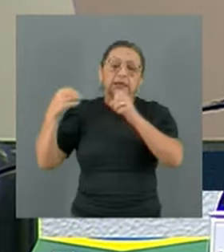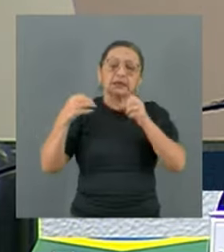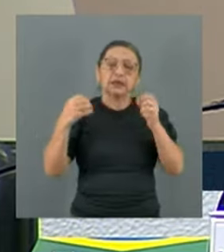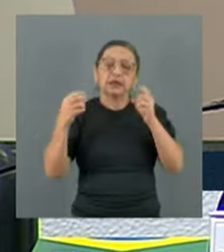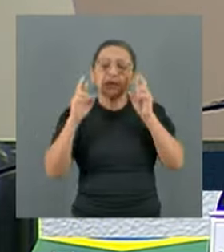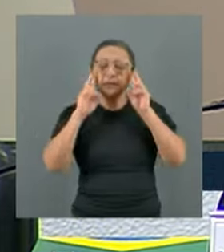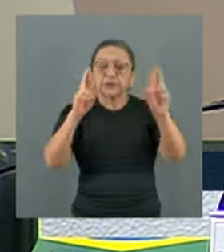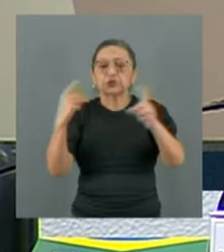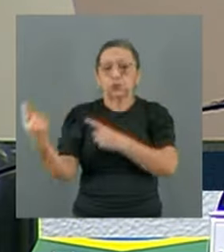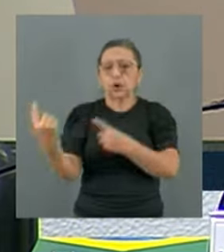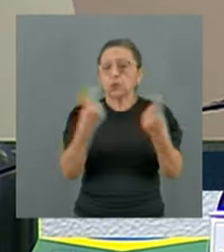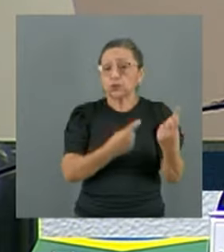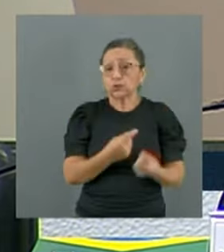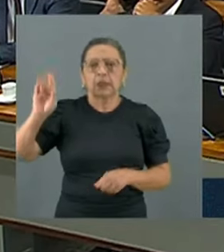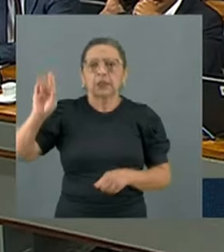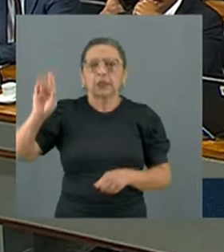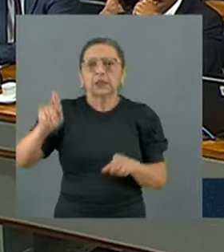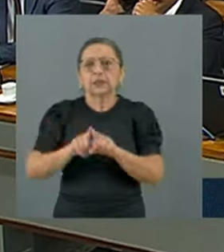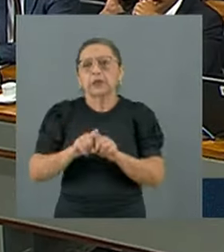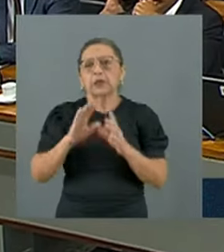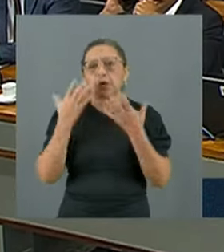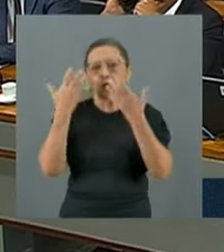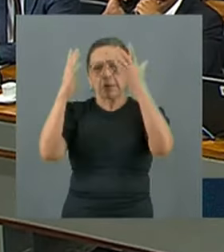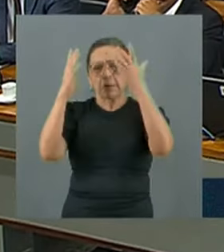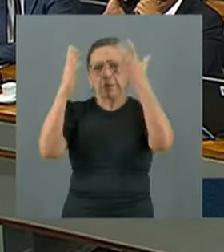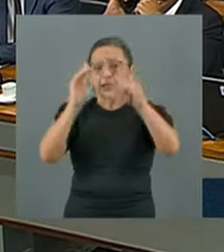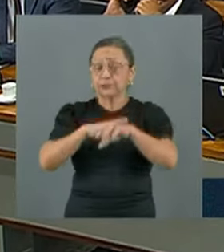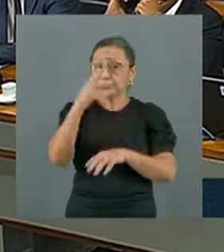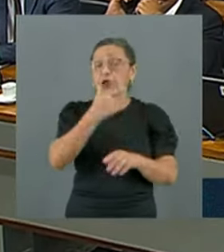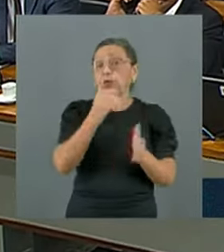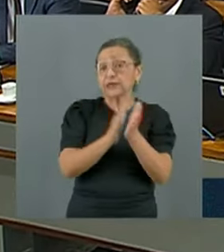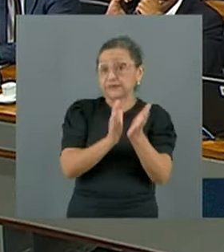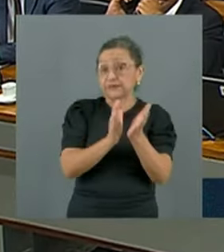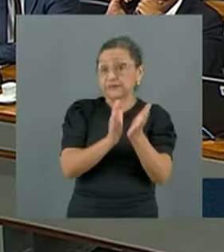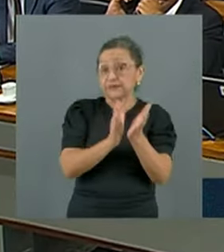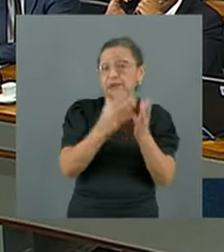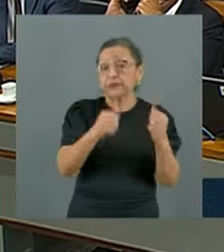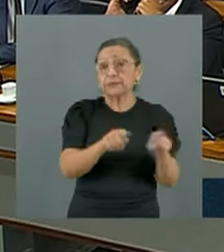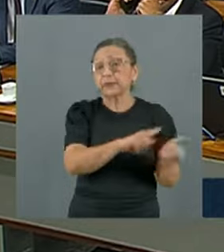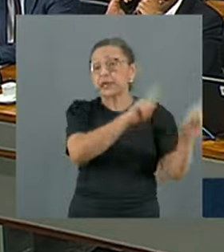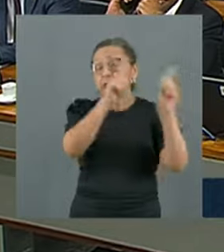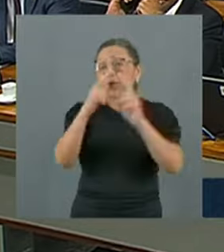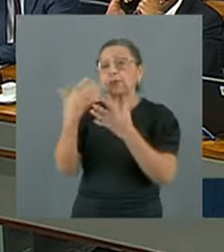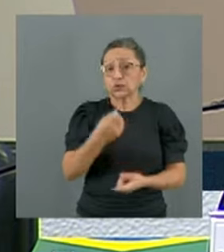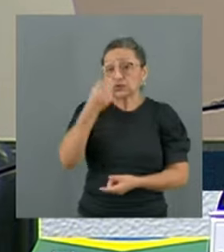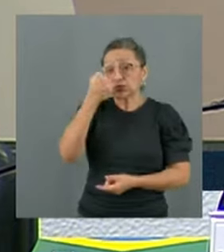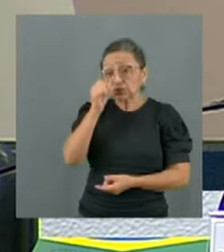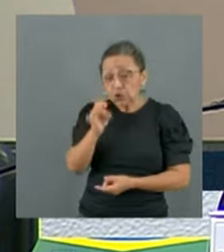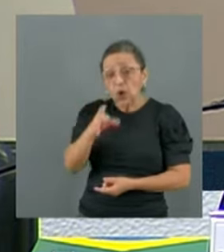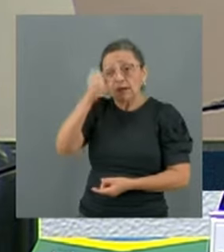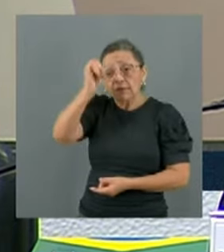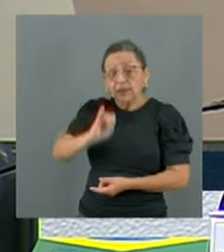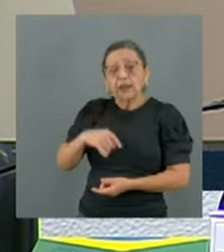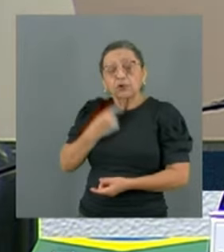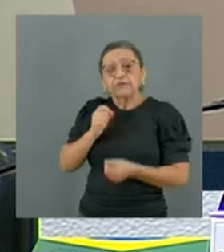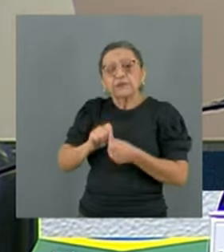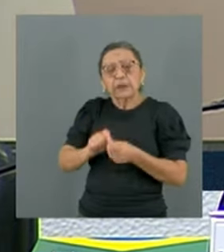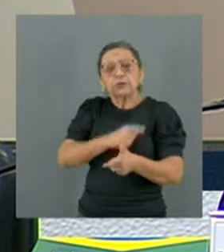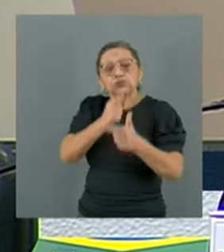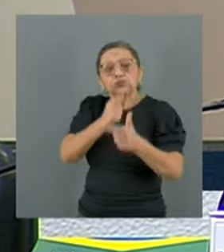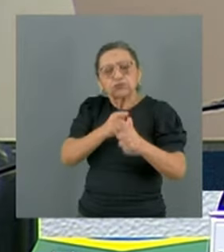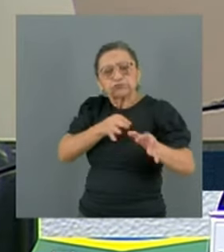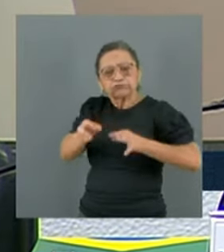de Justiça Mauro campbel Marx foi ouvido pelos senadores da comissão de constituição e justiça ele falou sobre a